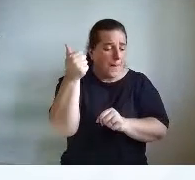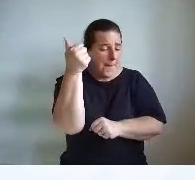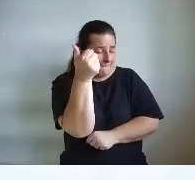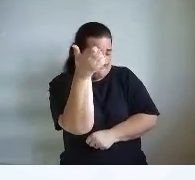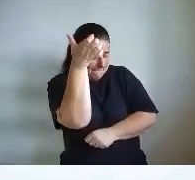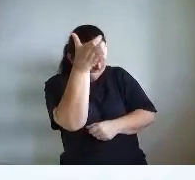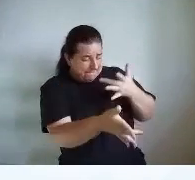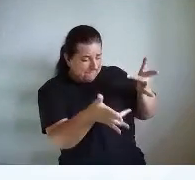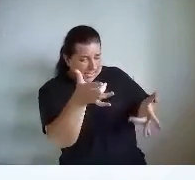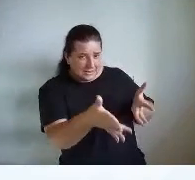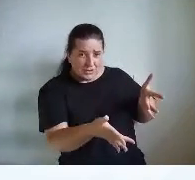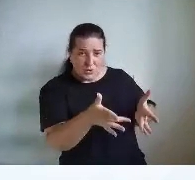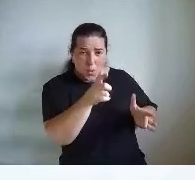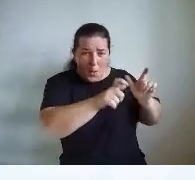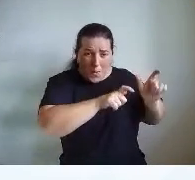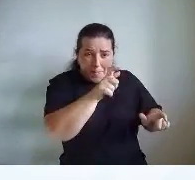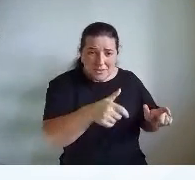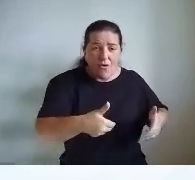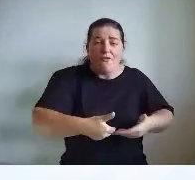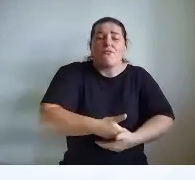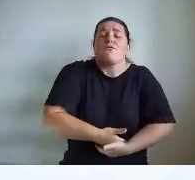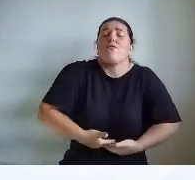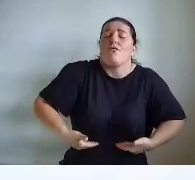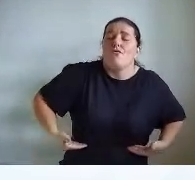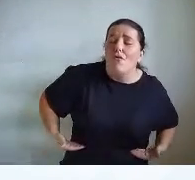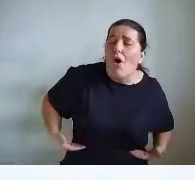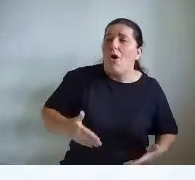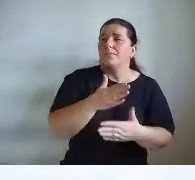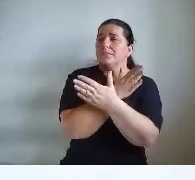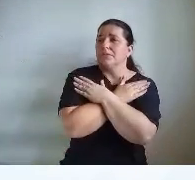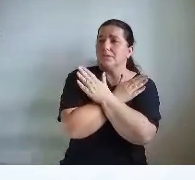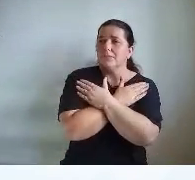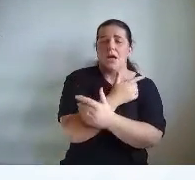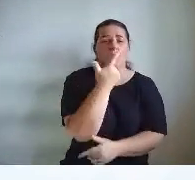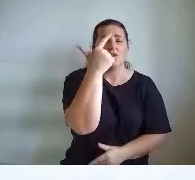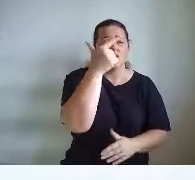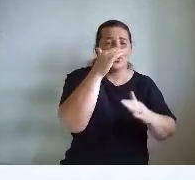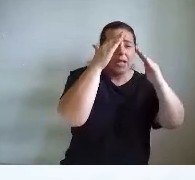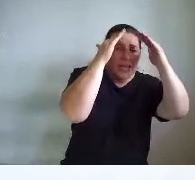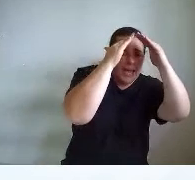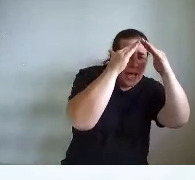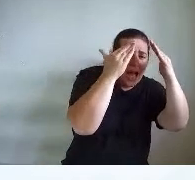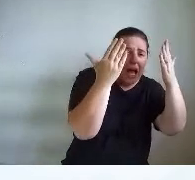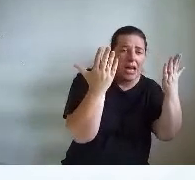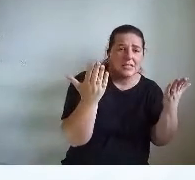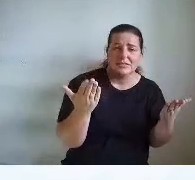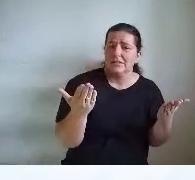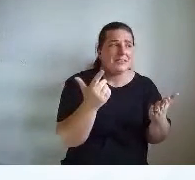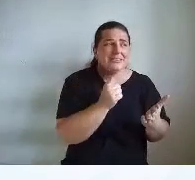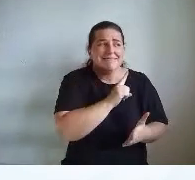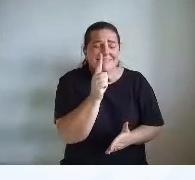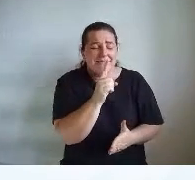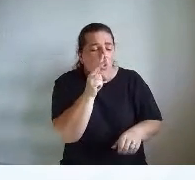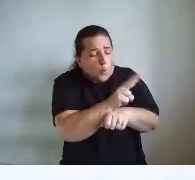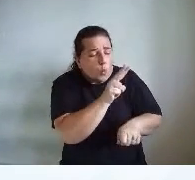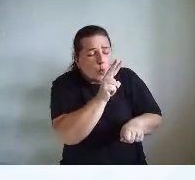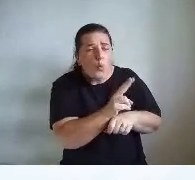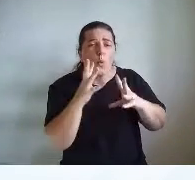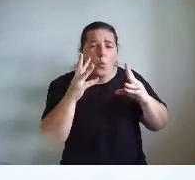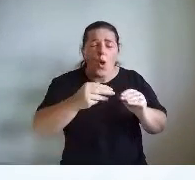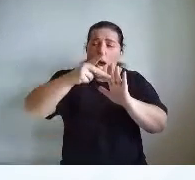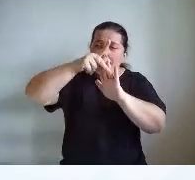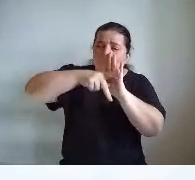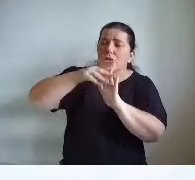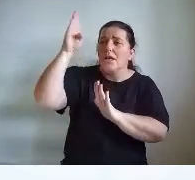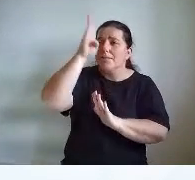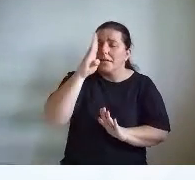brasileira passar fome, sem emprego, sem teto, né? Ter um teto é muito importante para as famílias, para qualquer pessoa que